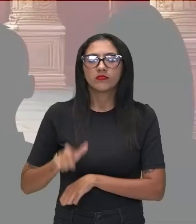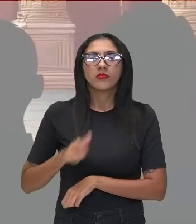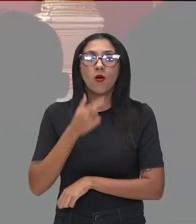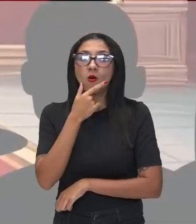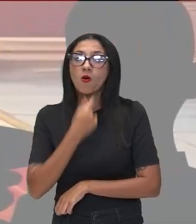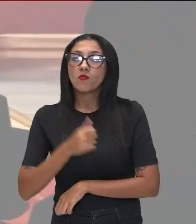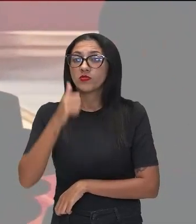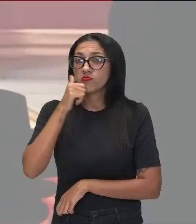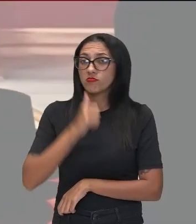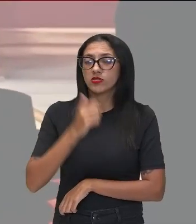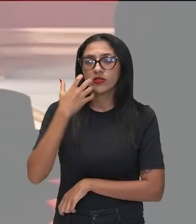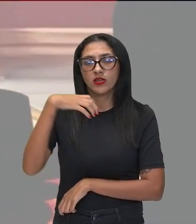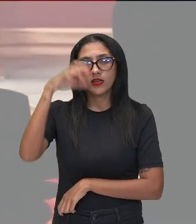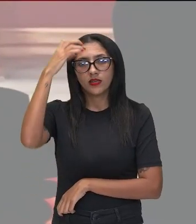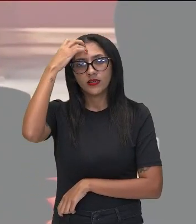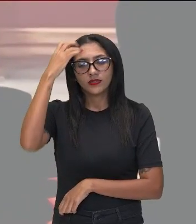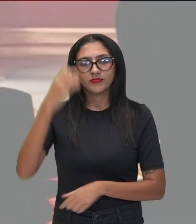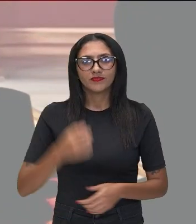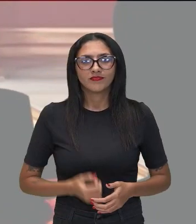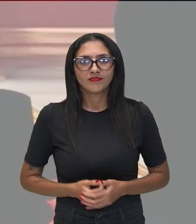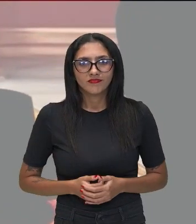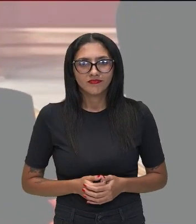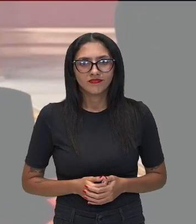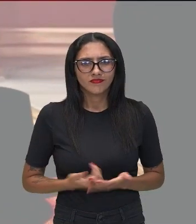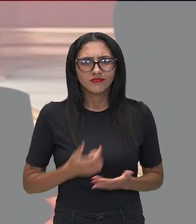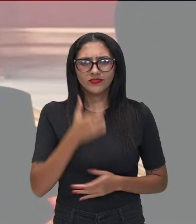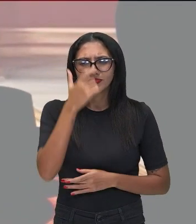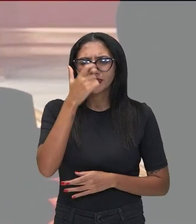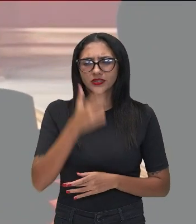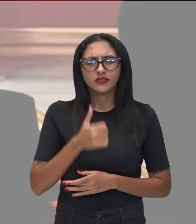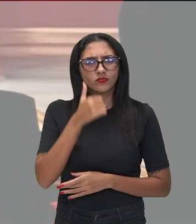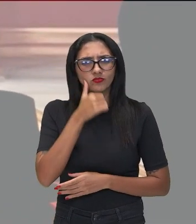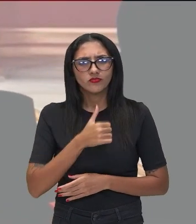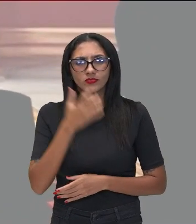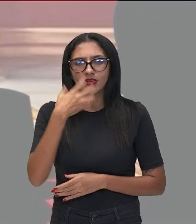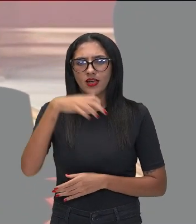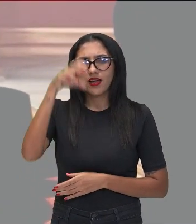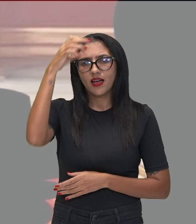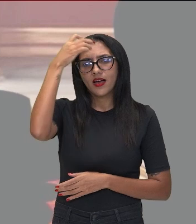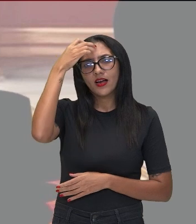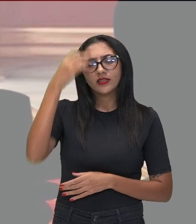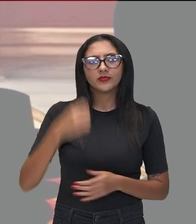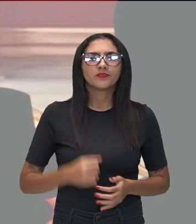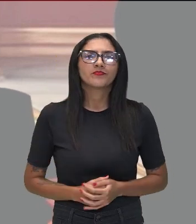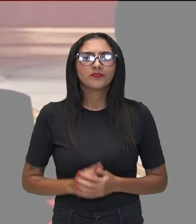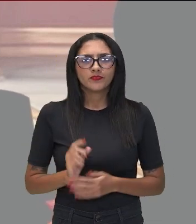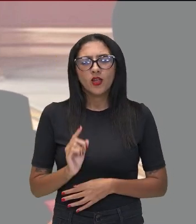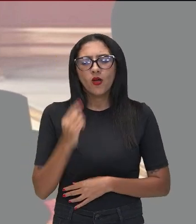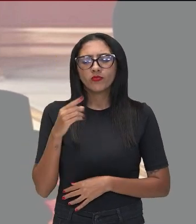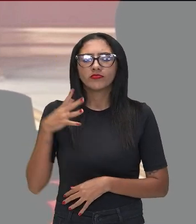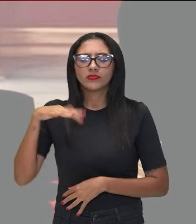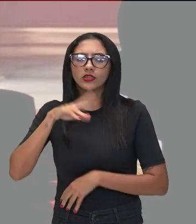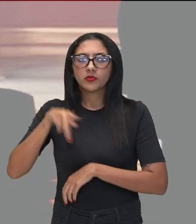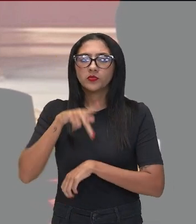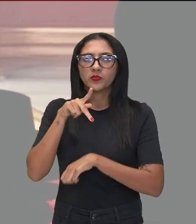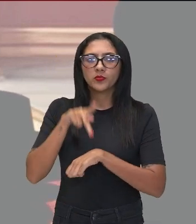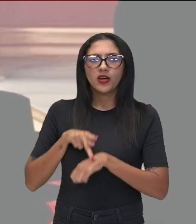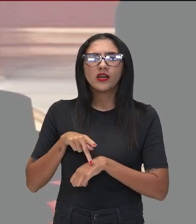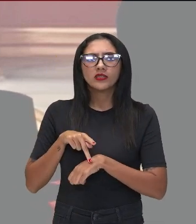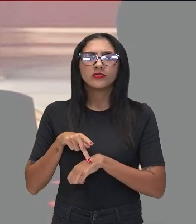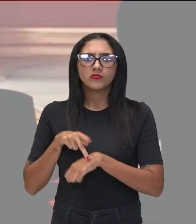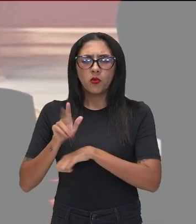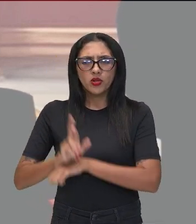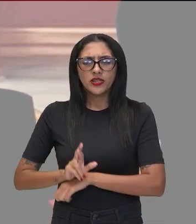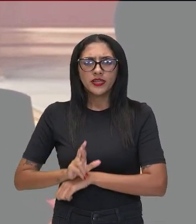rainha. Olá, eu sou a rainha. Em uma monarquia, o líder